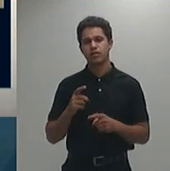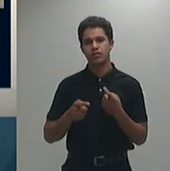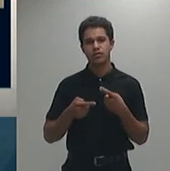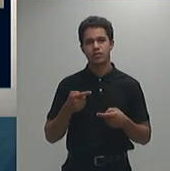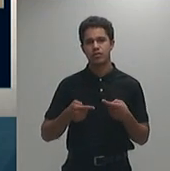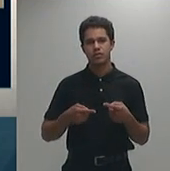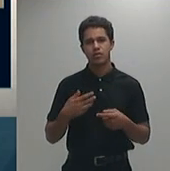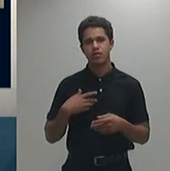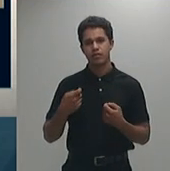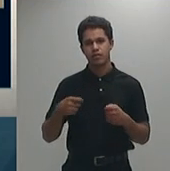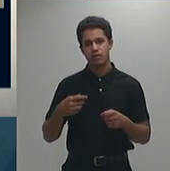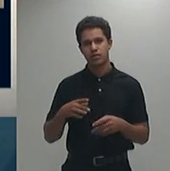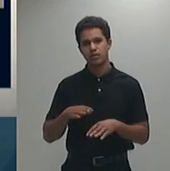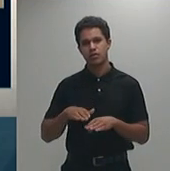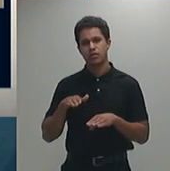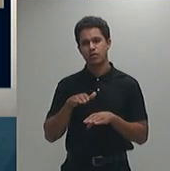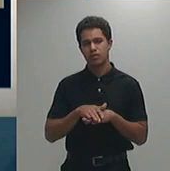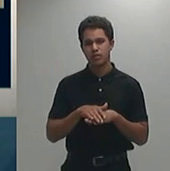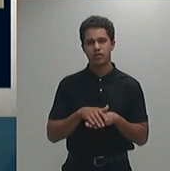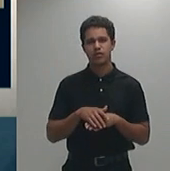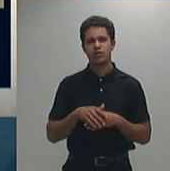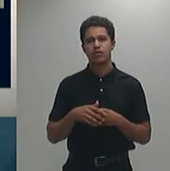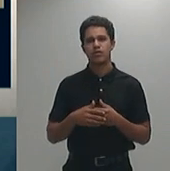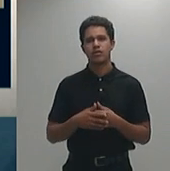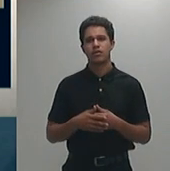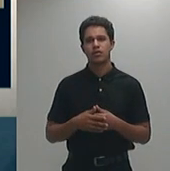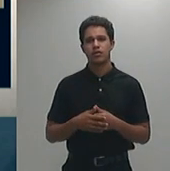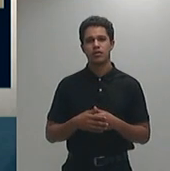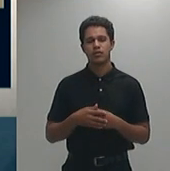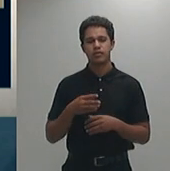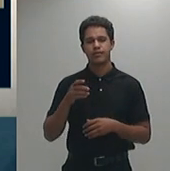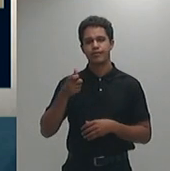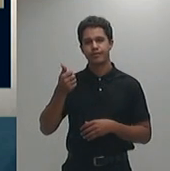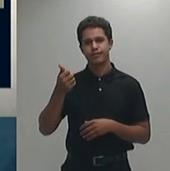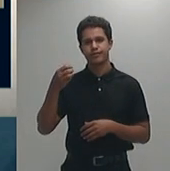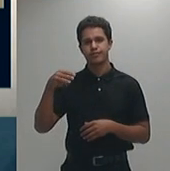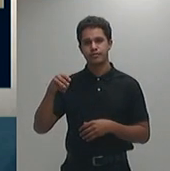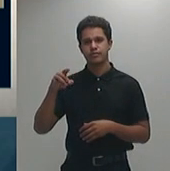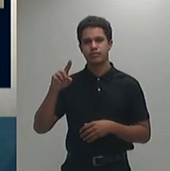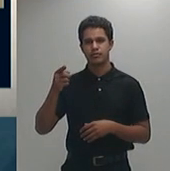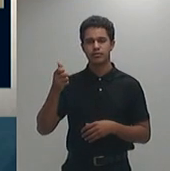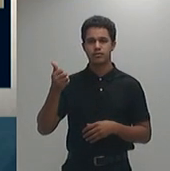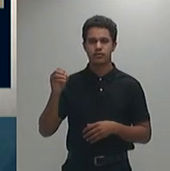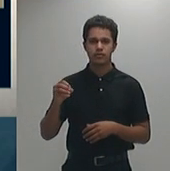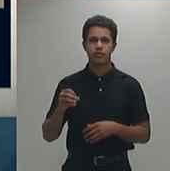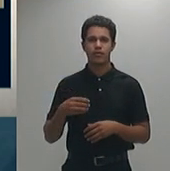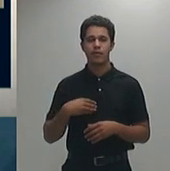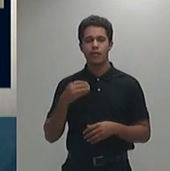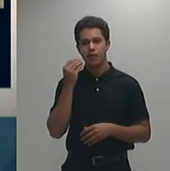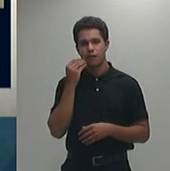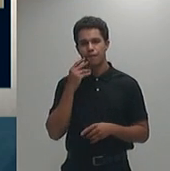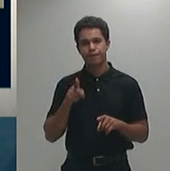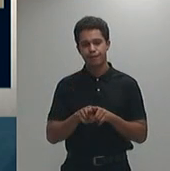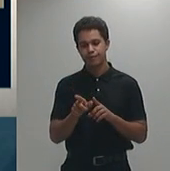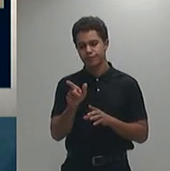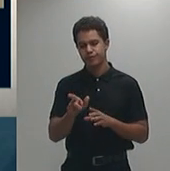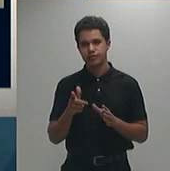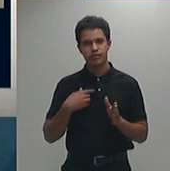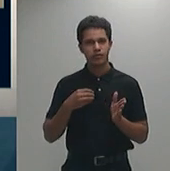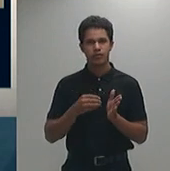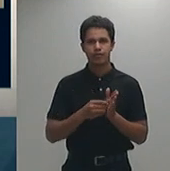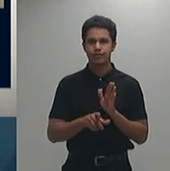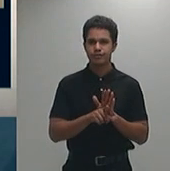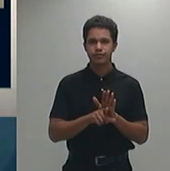prevalecer sobre os procedimentos arbitrais 93 e 110 intentados por parte ilegítima nos termos